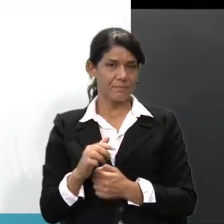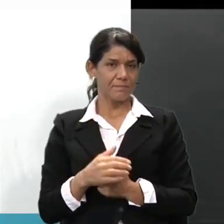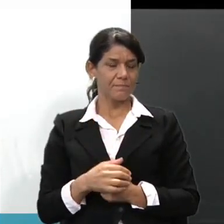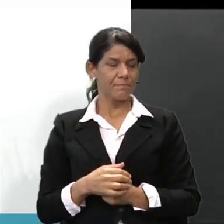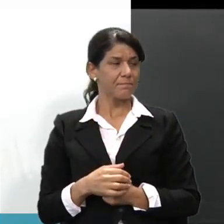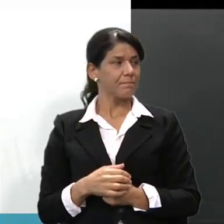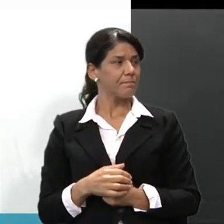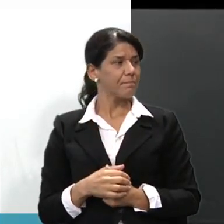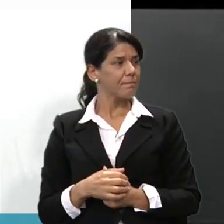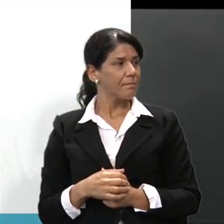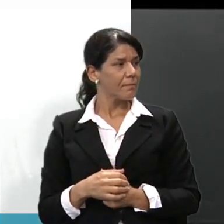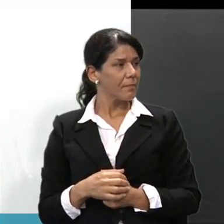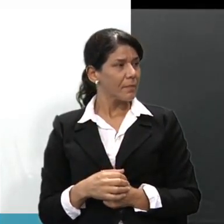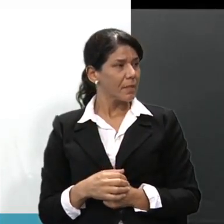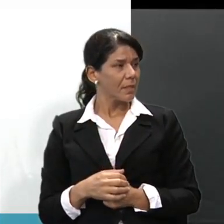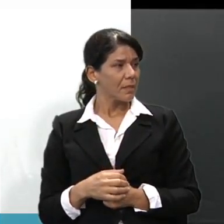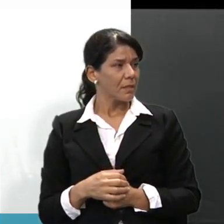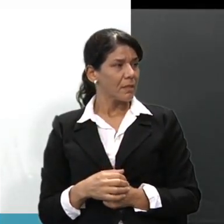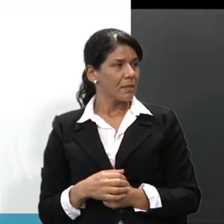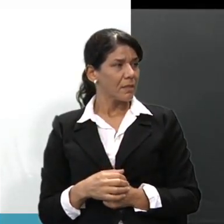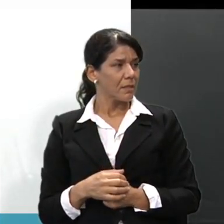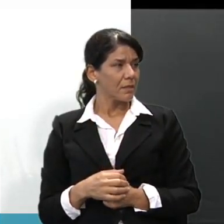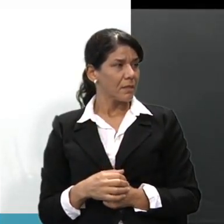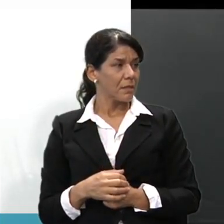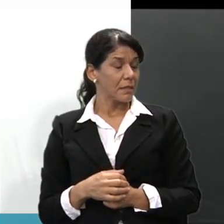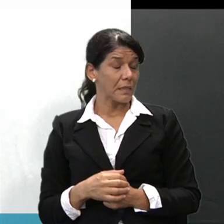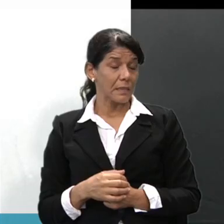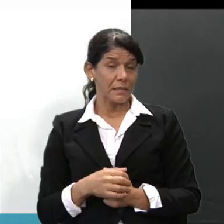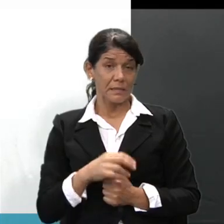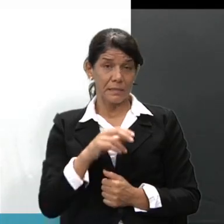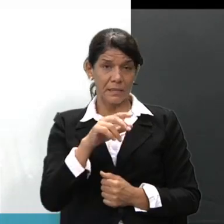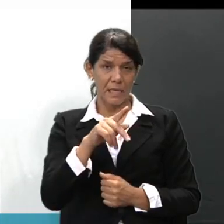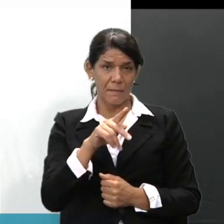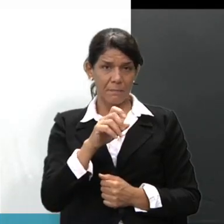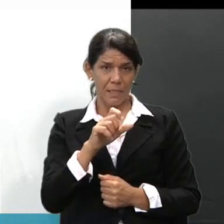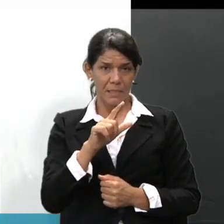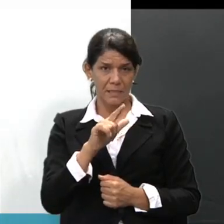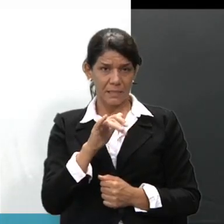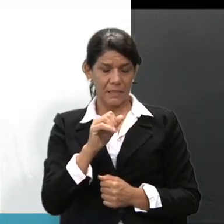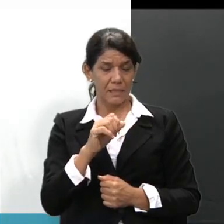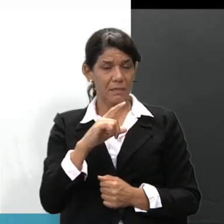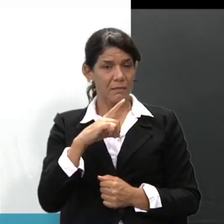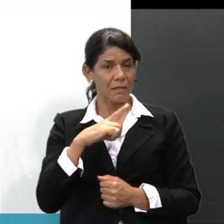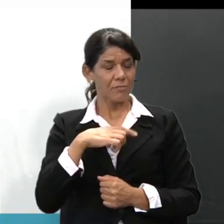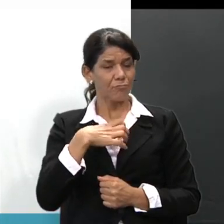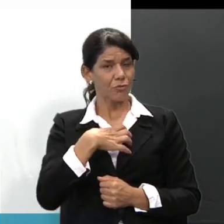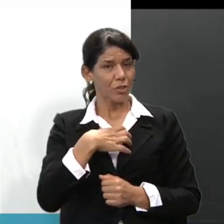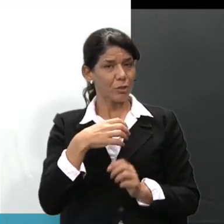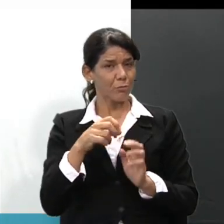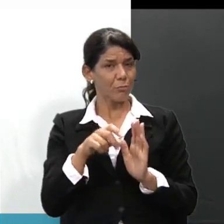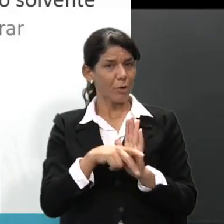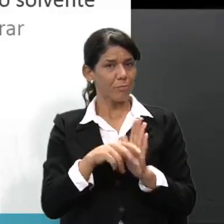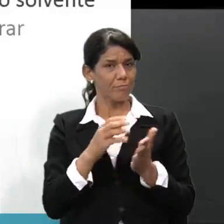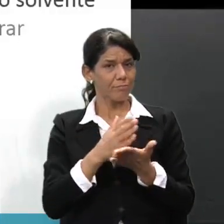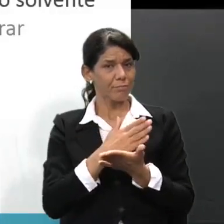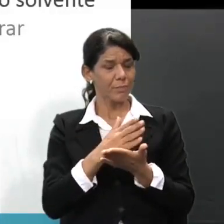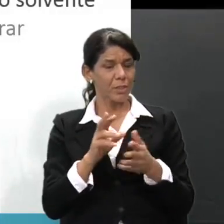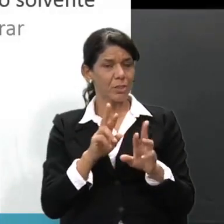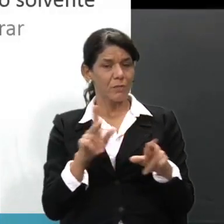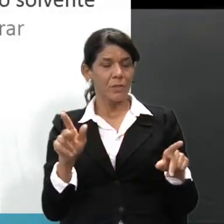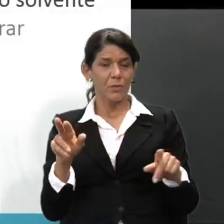do medicamento. Como eu disse, a penicilina tem características bastante distintas dos